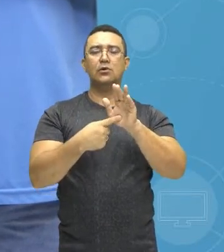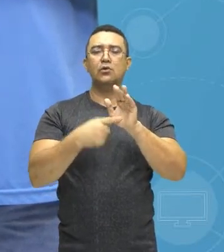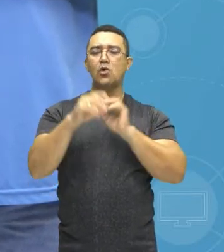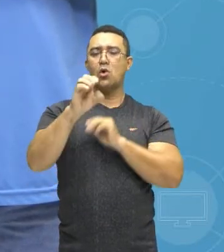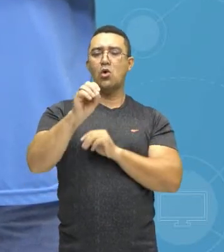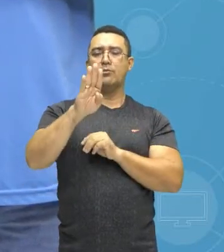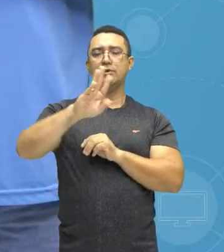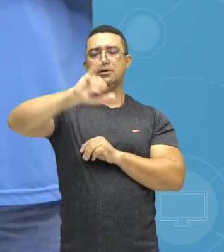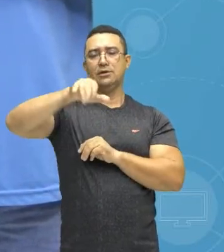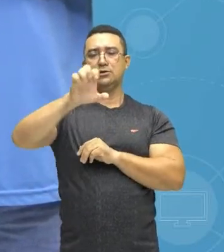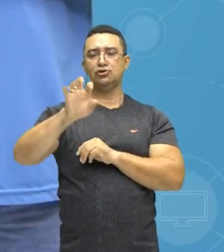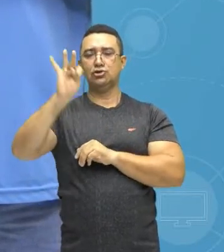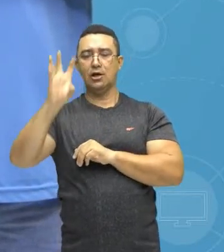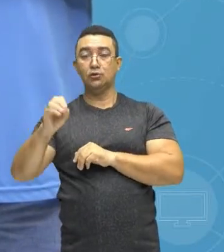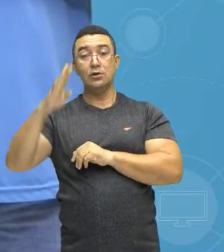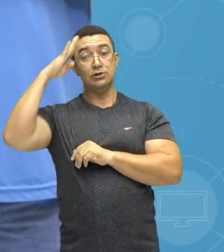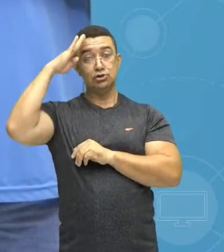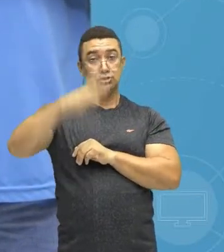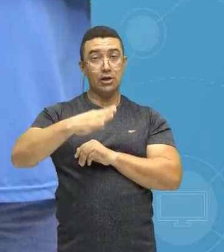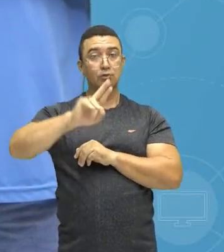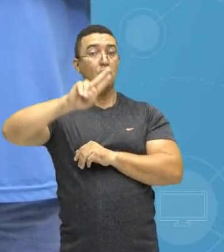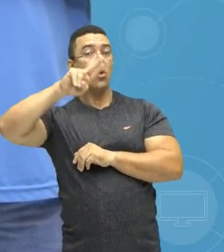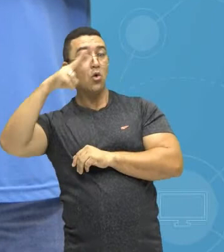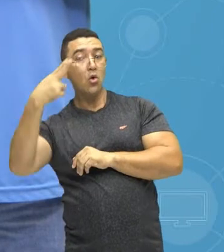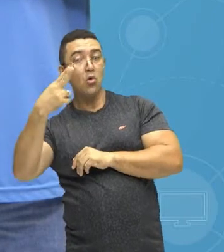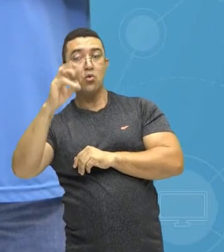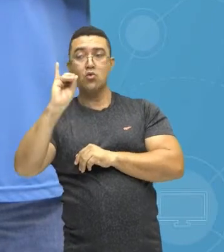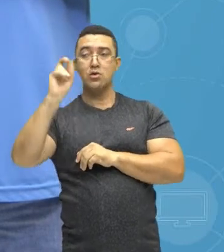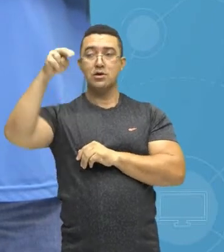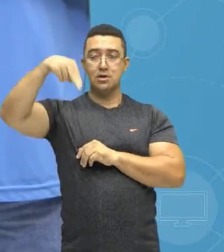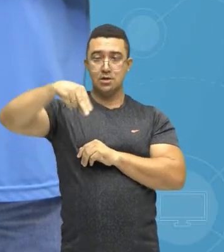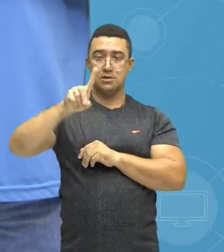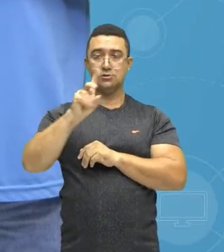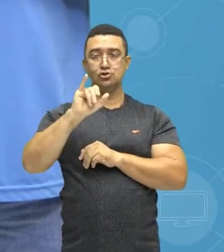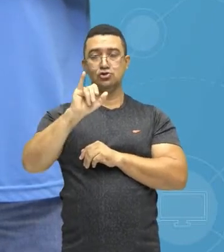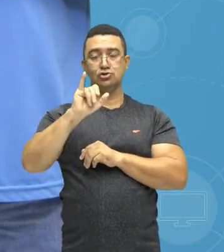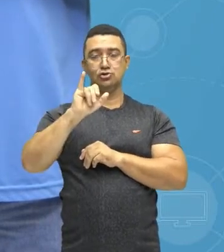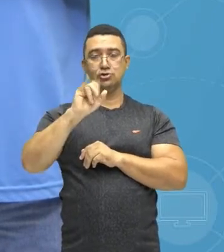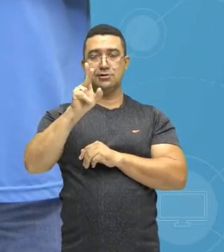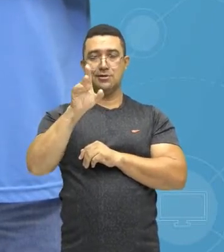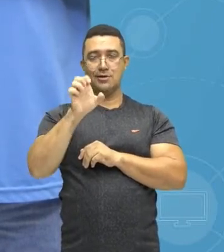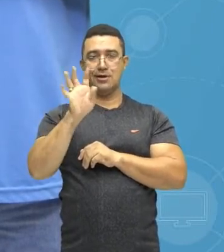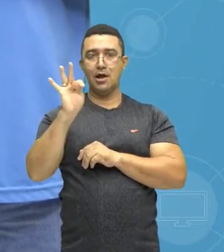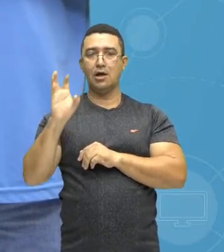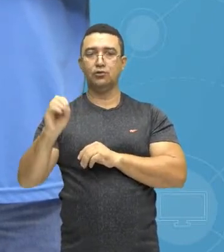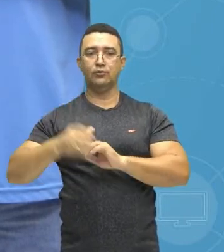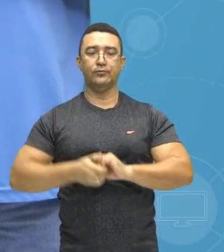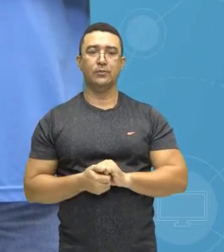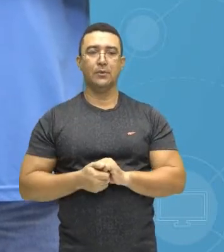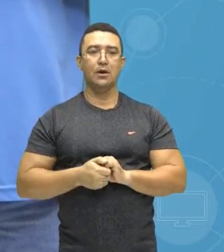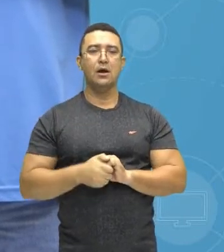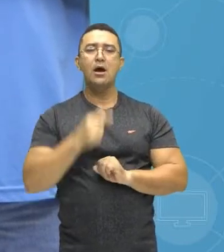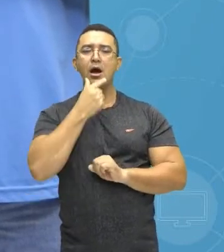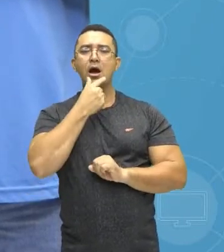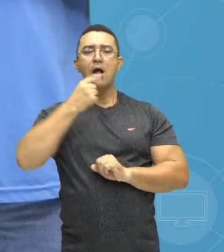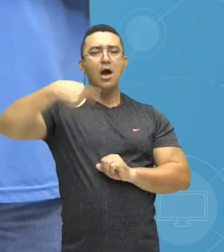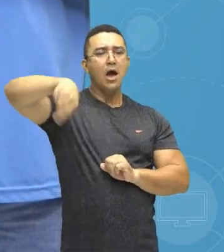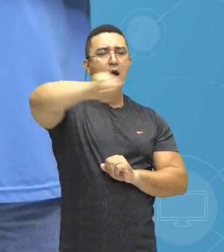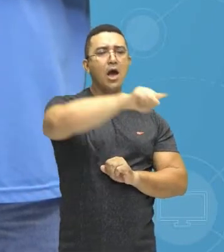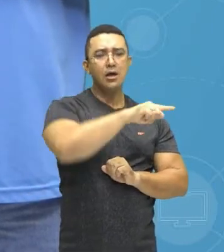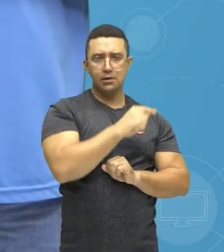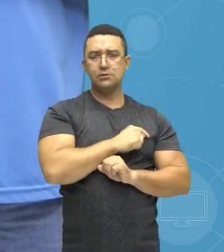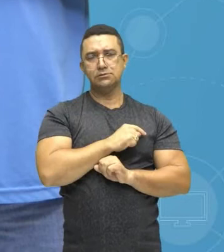objeto indireto. Muito bem. Eles adotaram por filho. Eles o